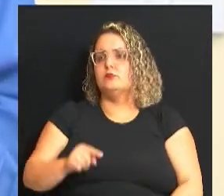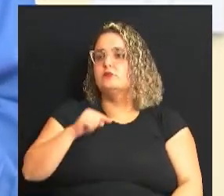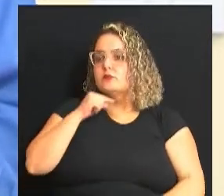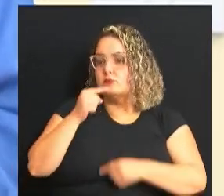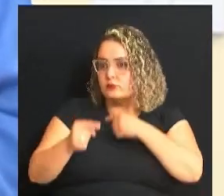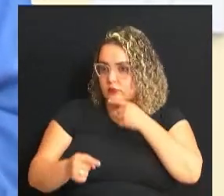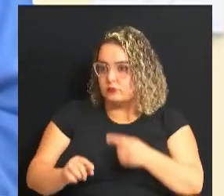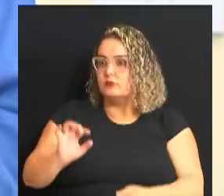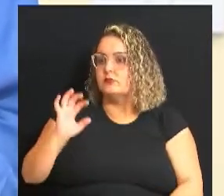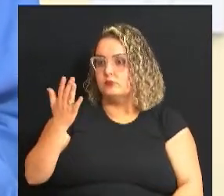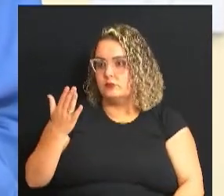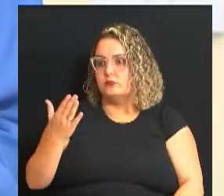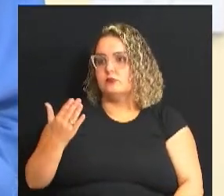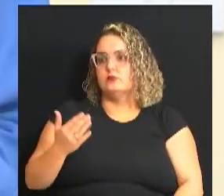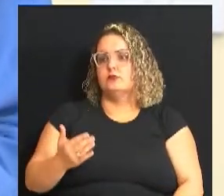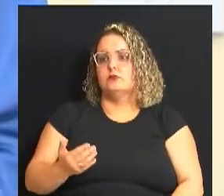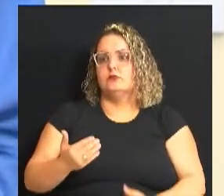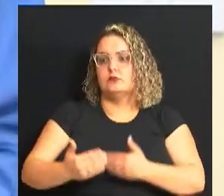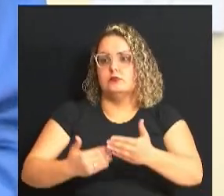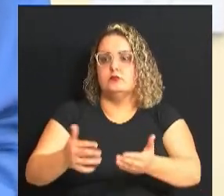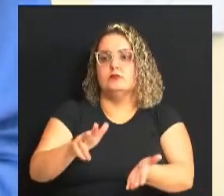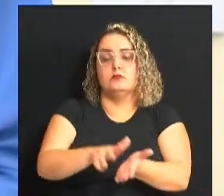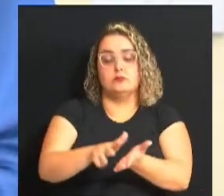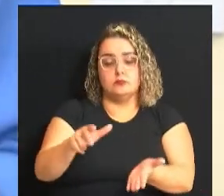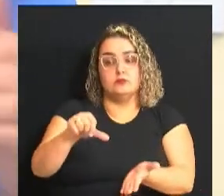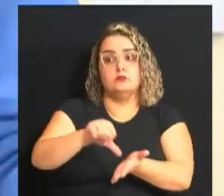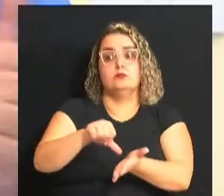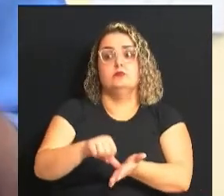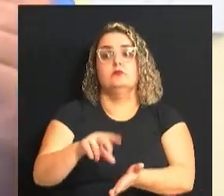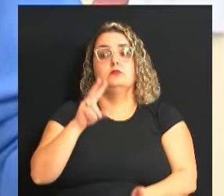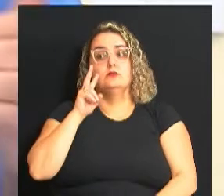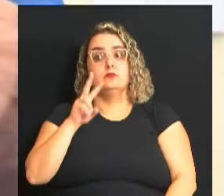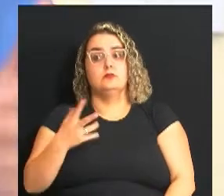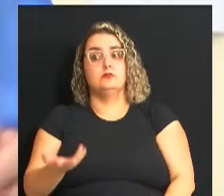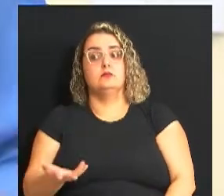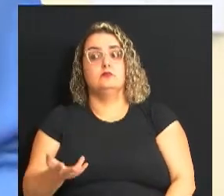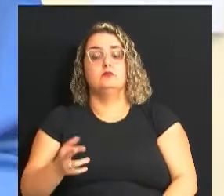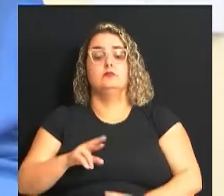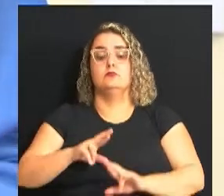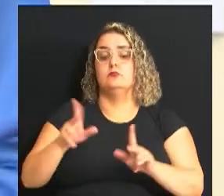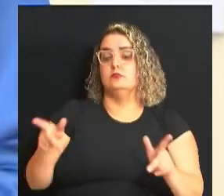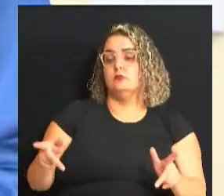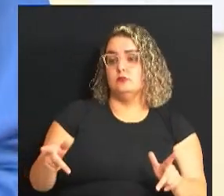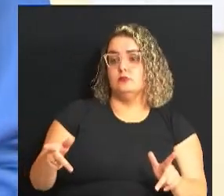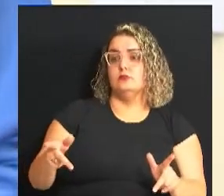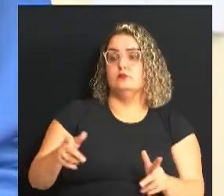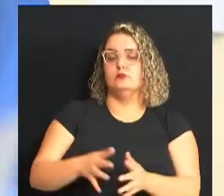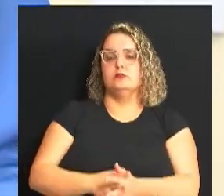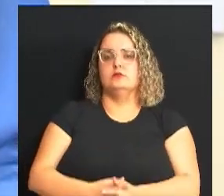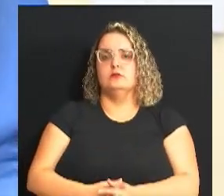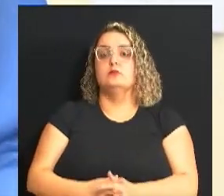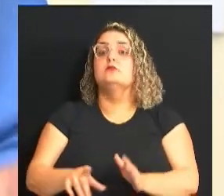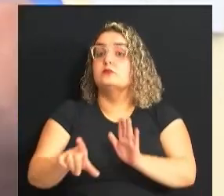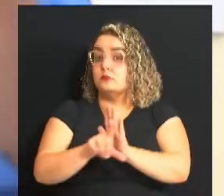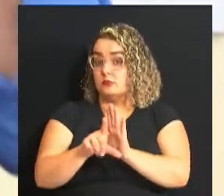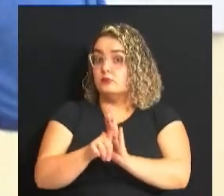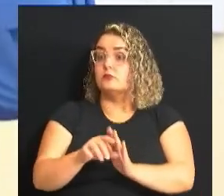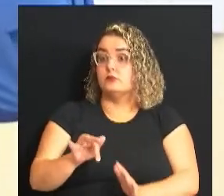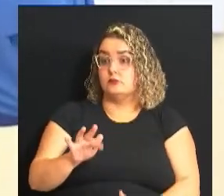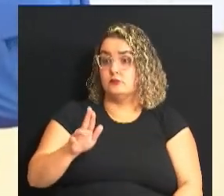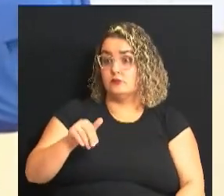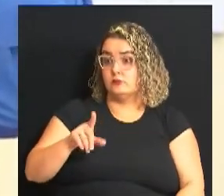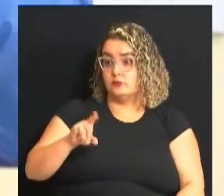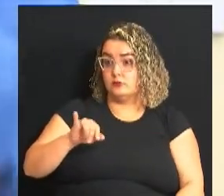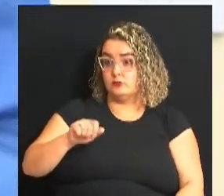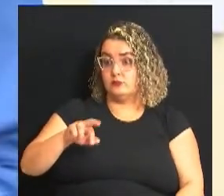num processo de regularização do núcleo, que eu estou vendo essa diferenciação aí da legitimação fundiária e a